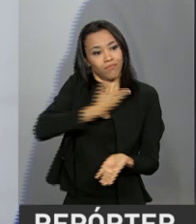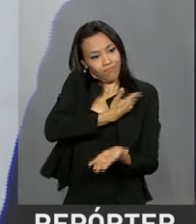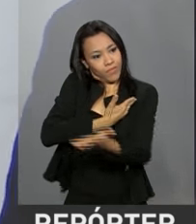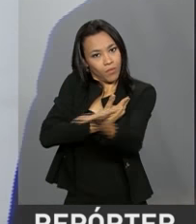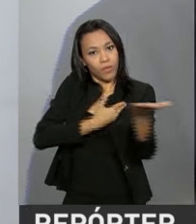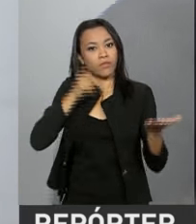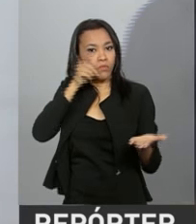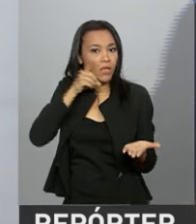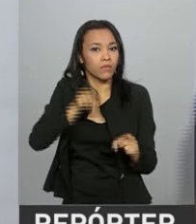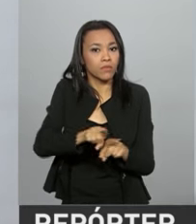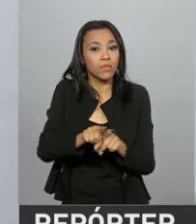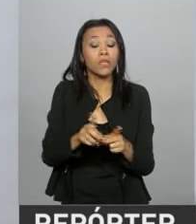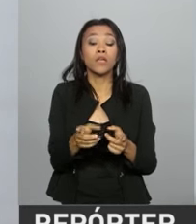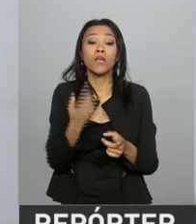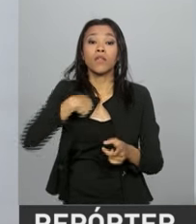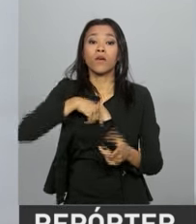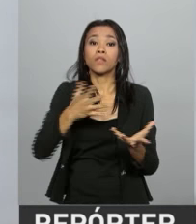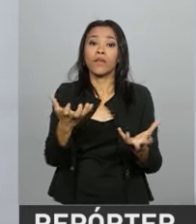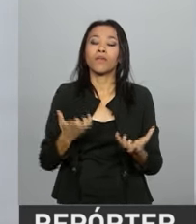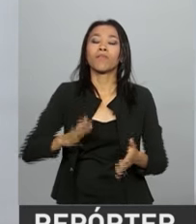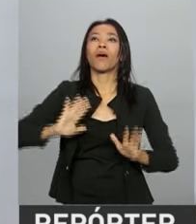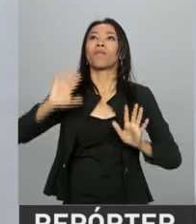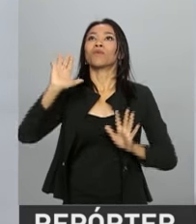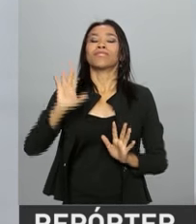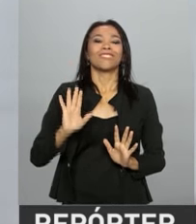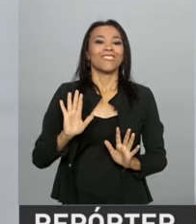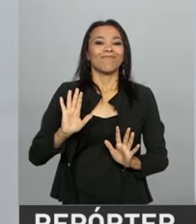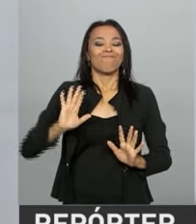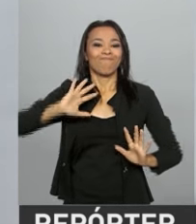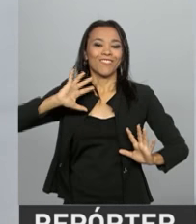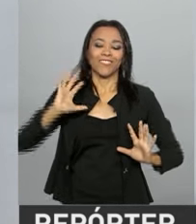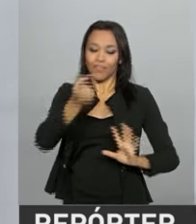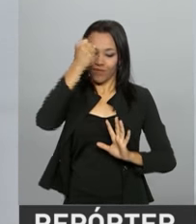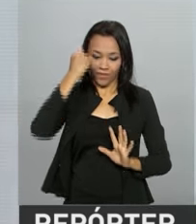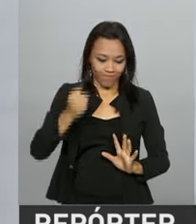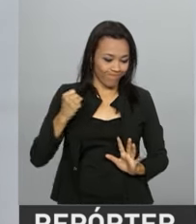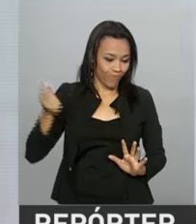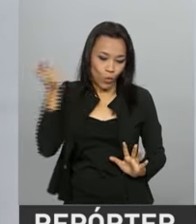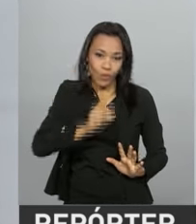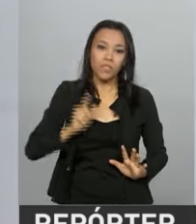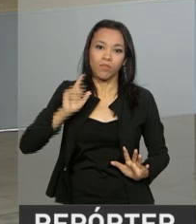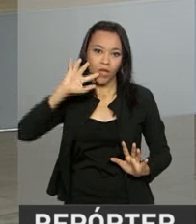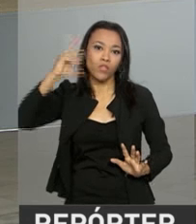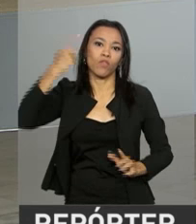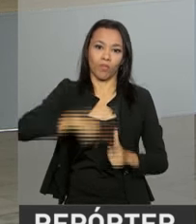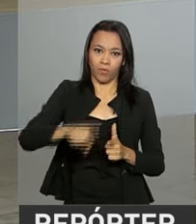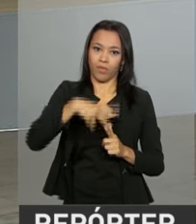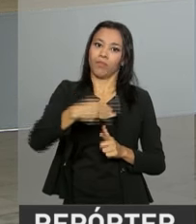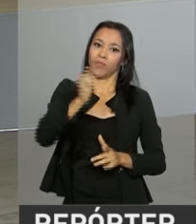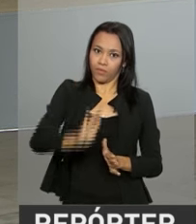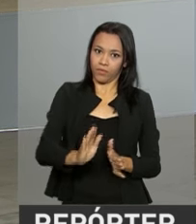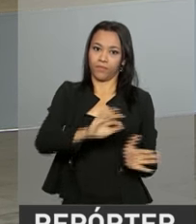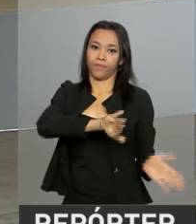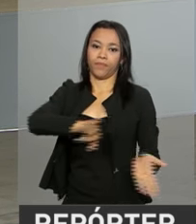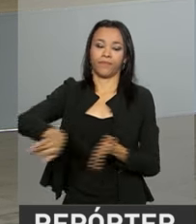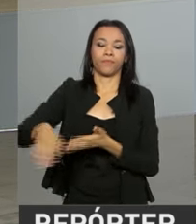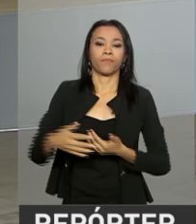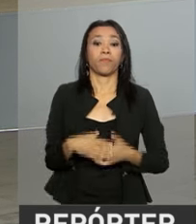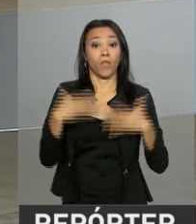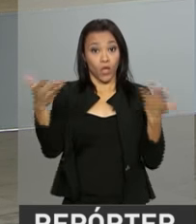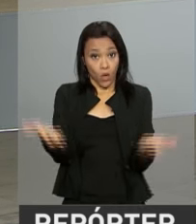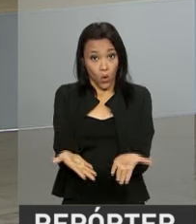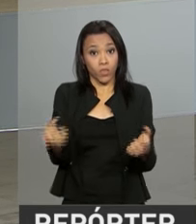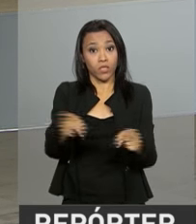deputados, não é? Nós queremos erguer as mãos e disser: "Salvamos o Brasil". E